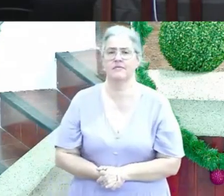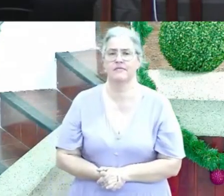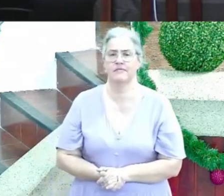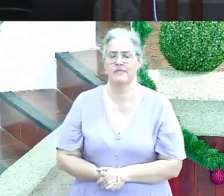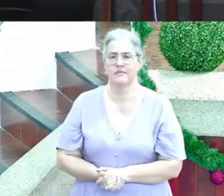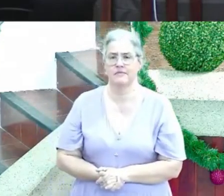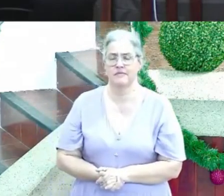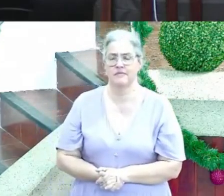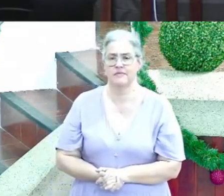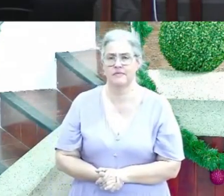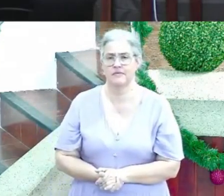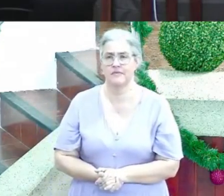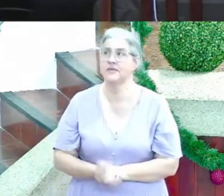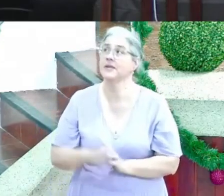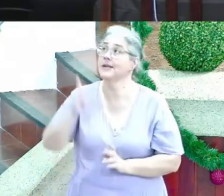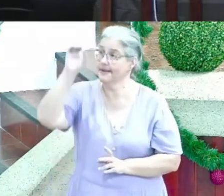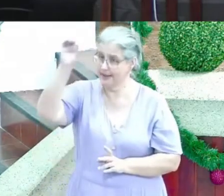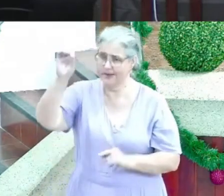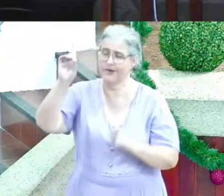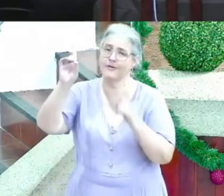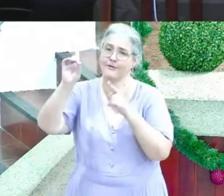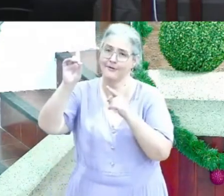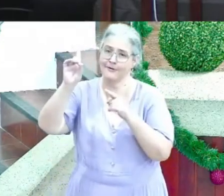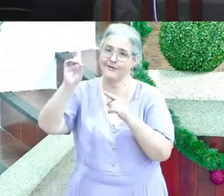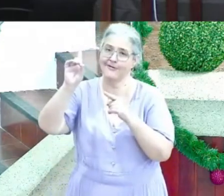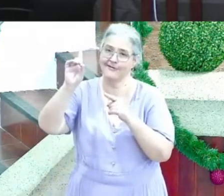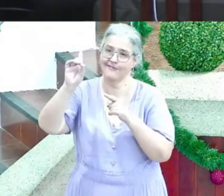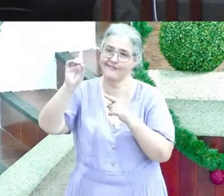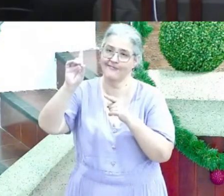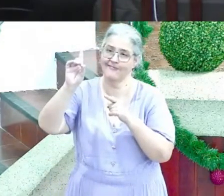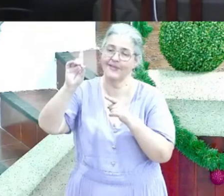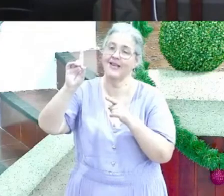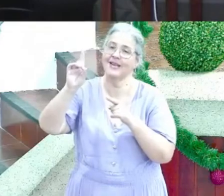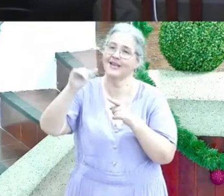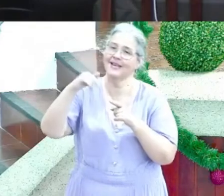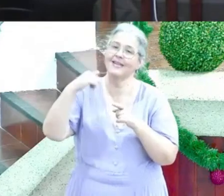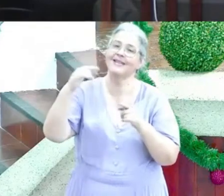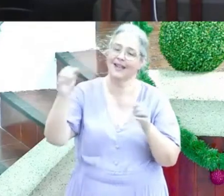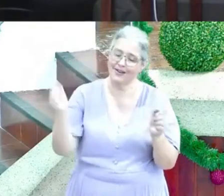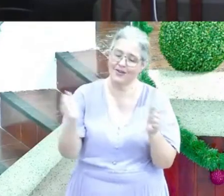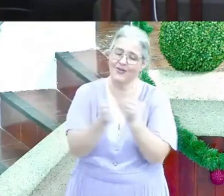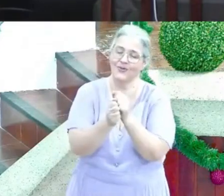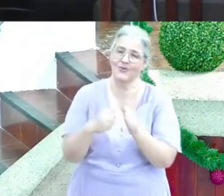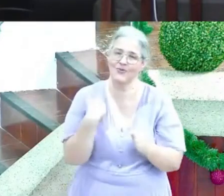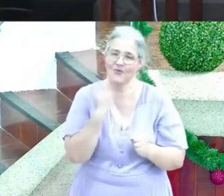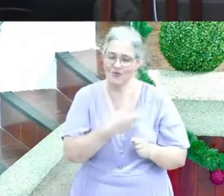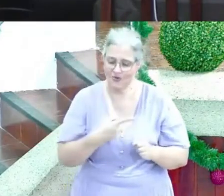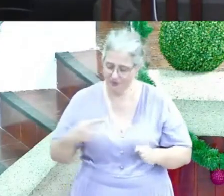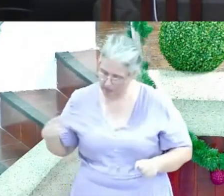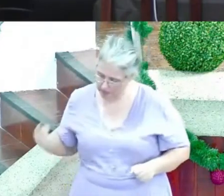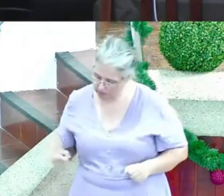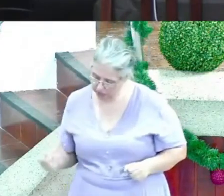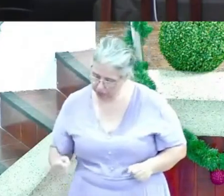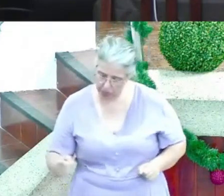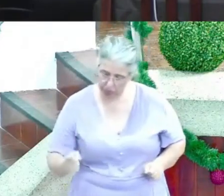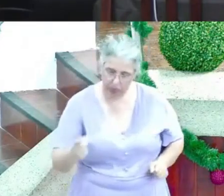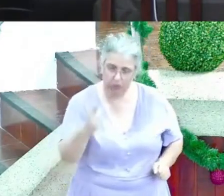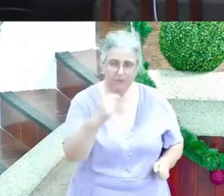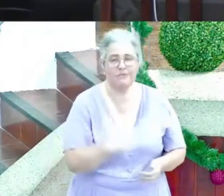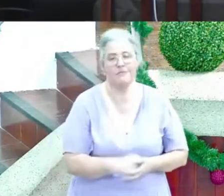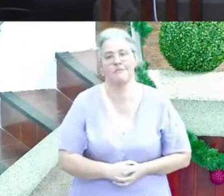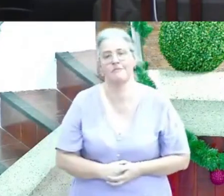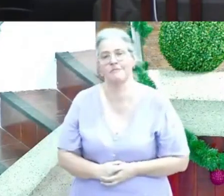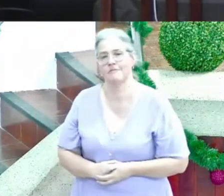E Deus, finalmente, será Deus conosco para todo sempre. No